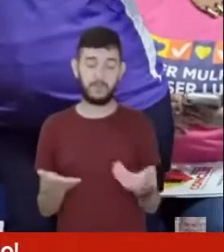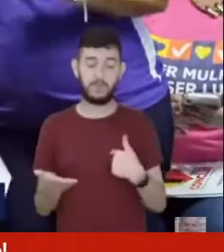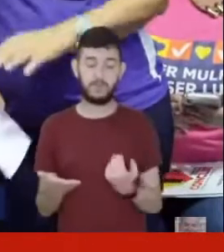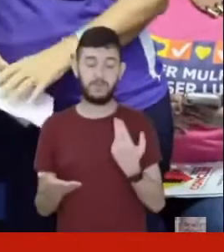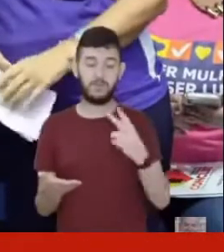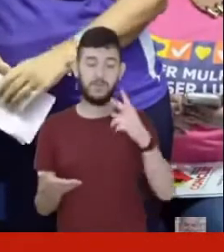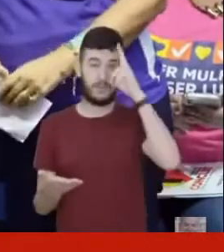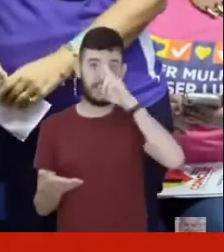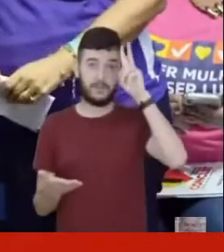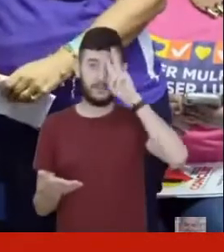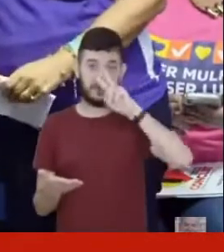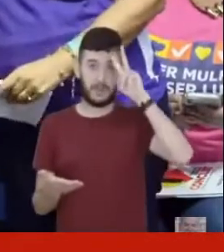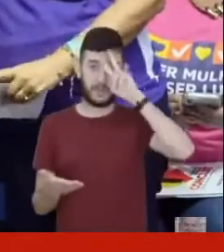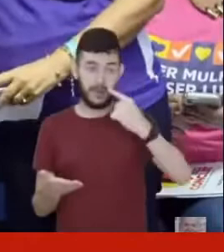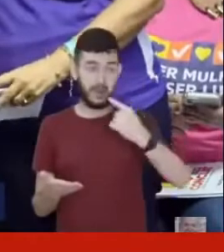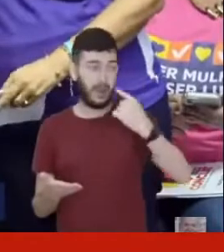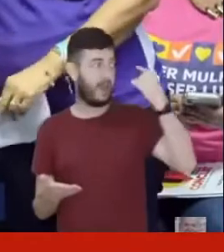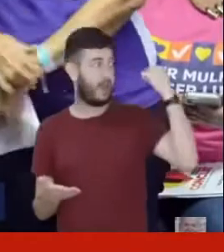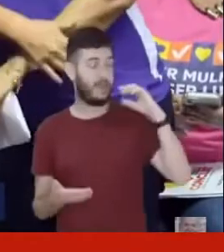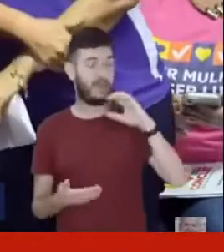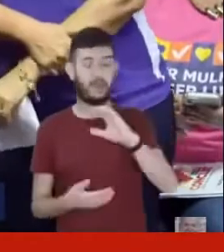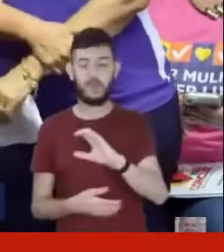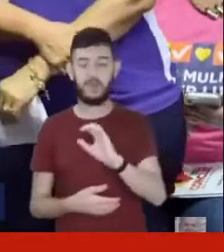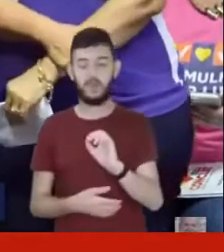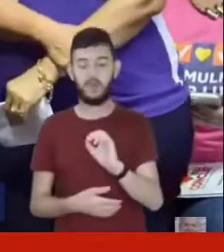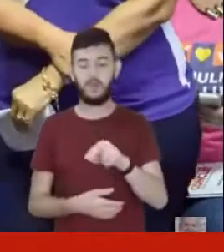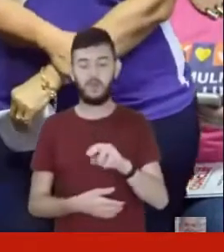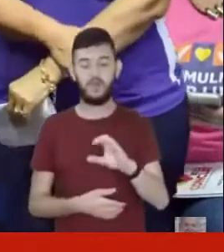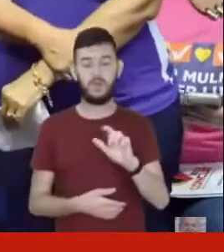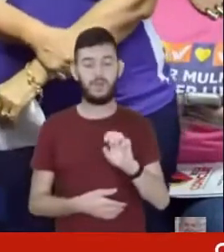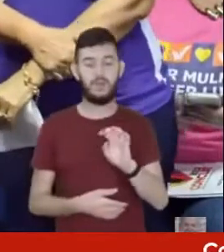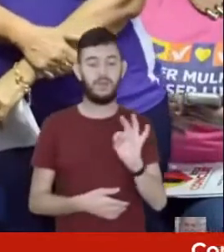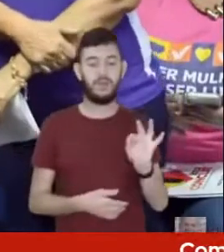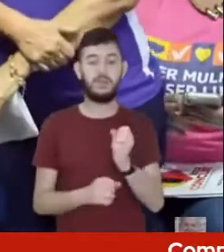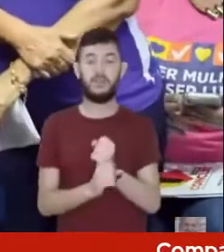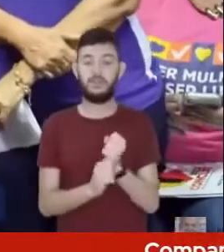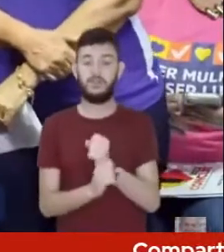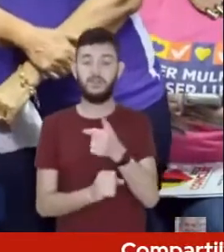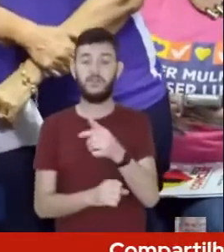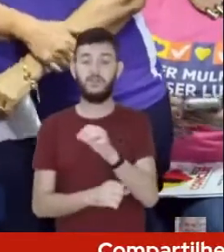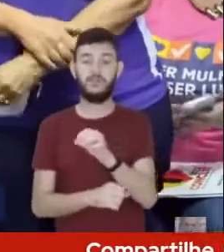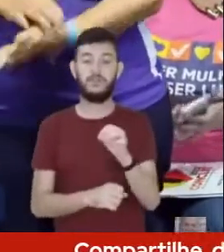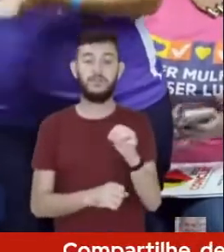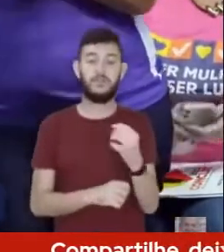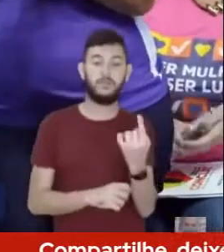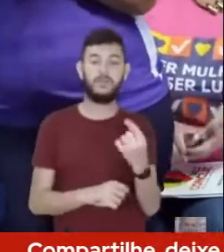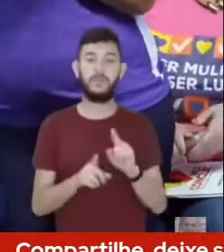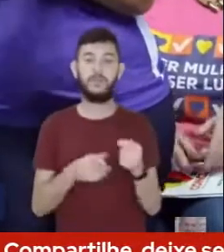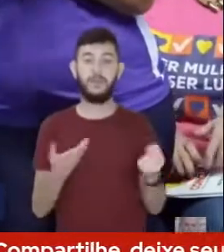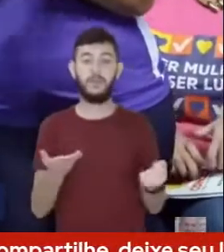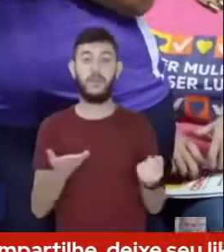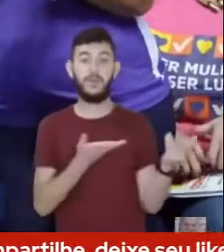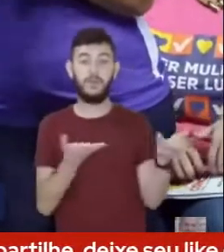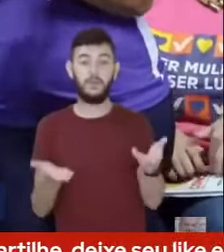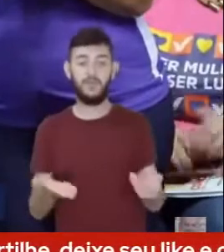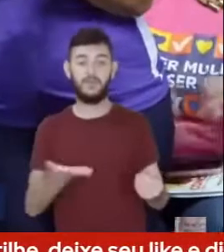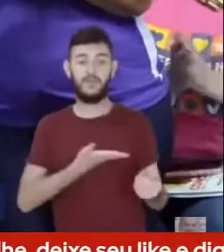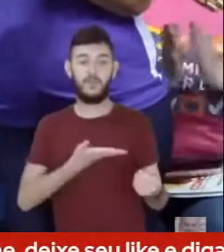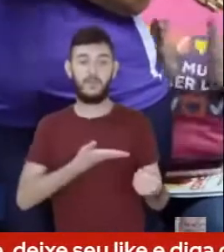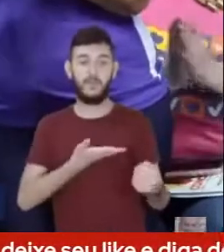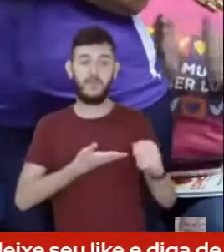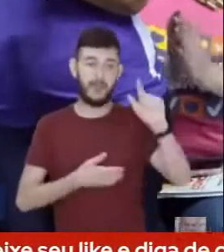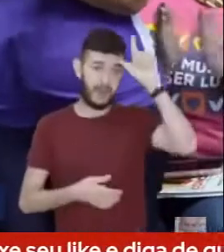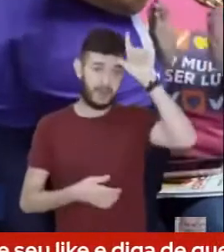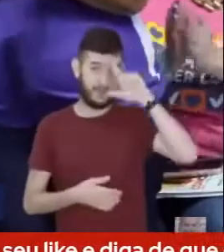E quero cumprimentar o companheiro alemão que está aqui, companheiro Lula. Companheiro alemão, uma salva de palmas para o companheiro alemão. É um